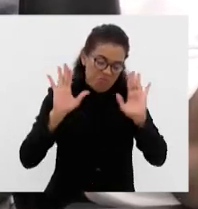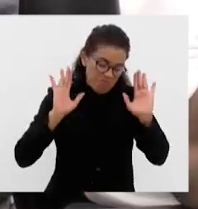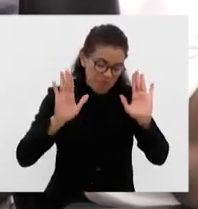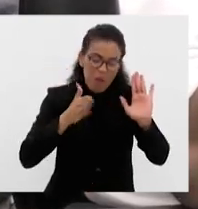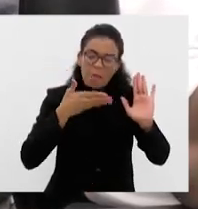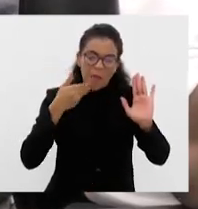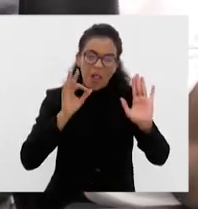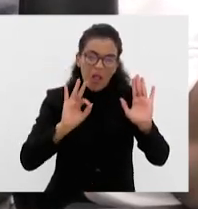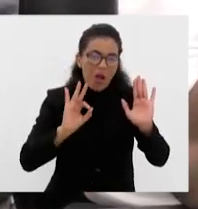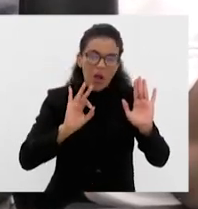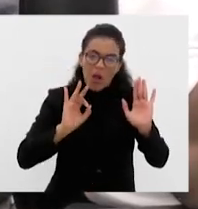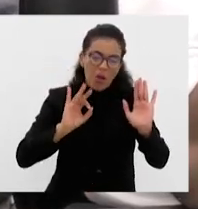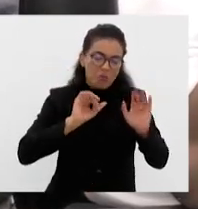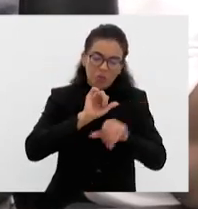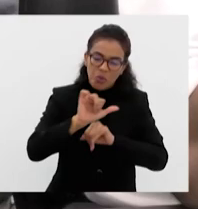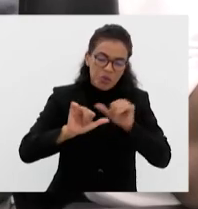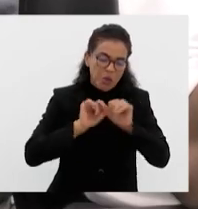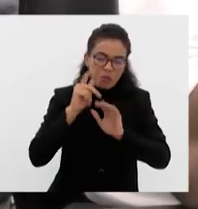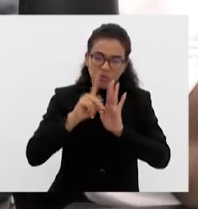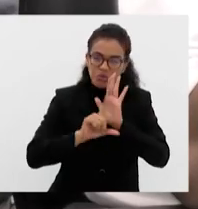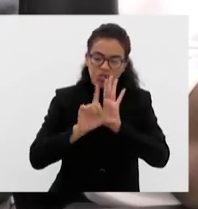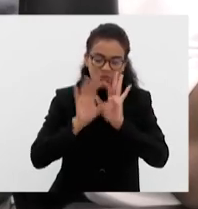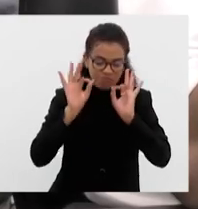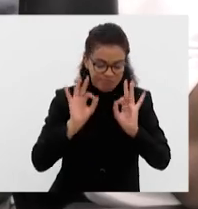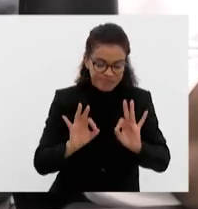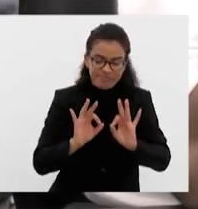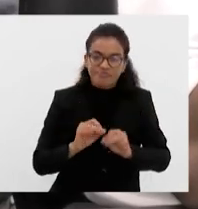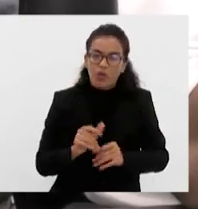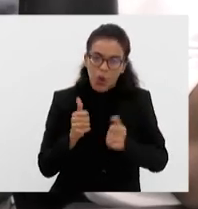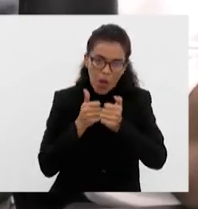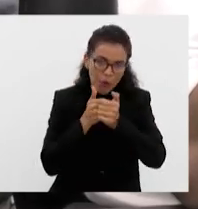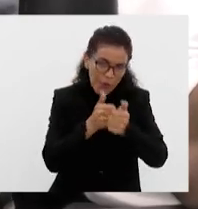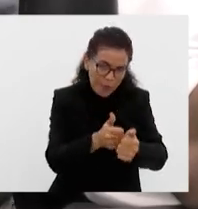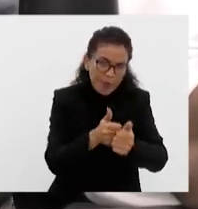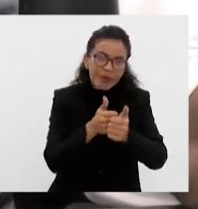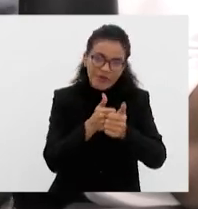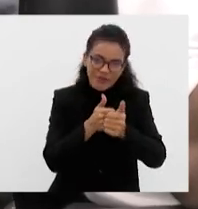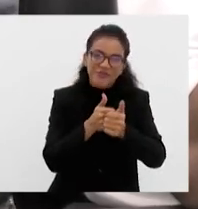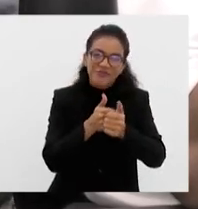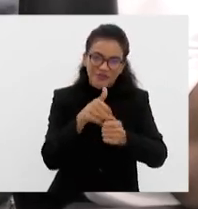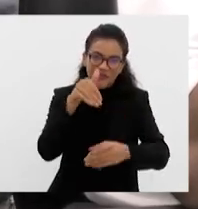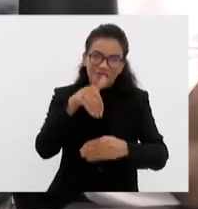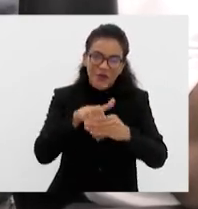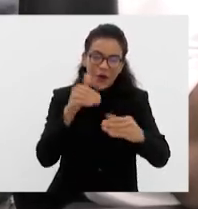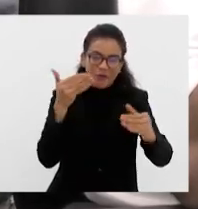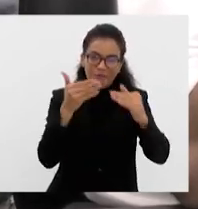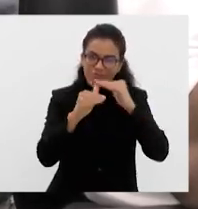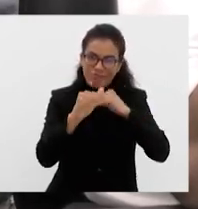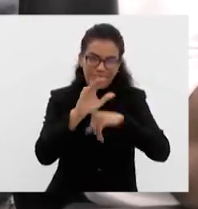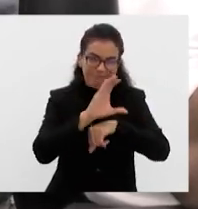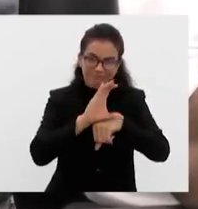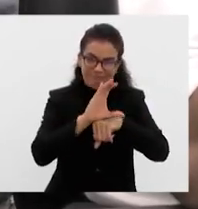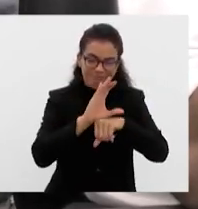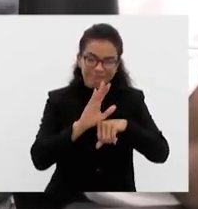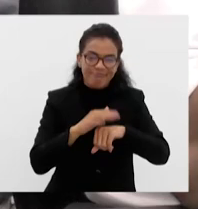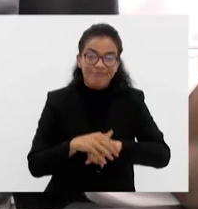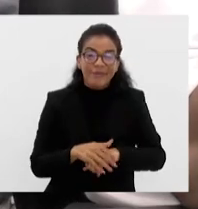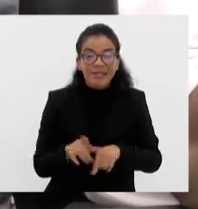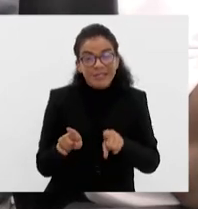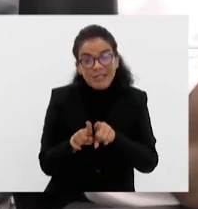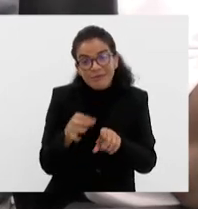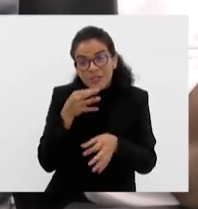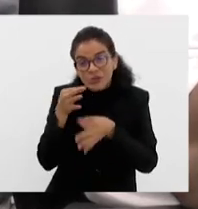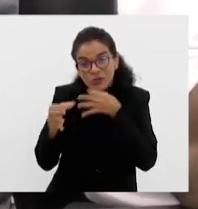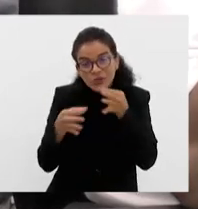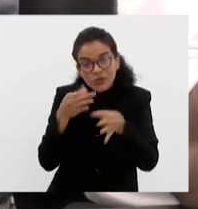realmente, teria que fazer um outro projeto diferente. Então vou acompanhar vossas observações e sugerir até